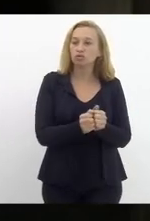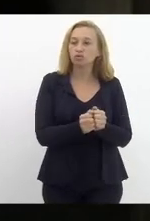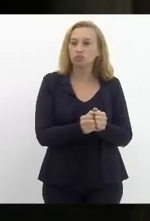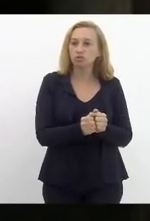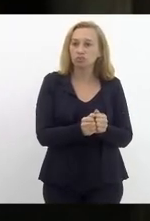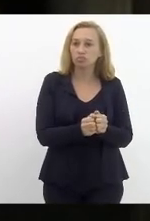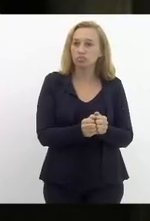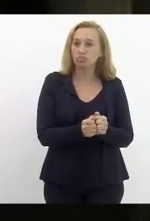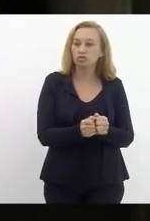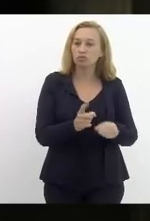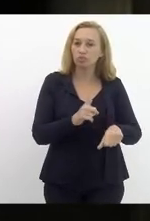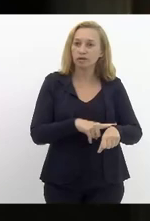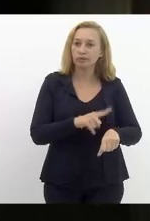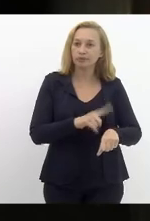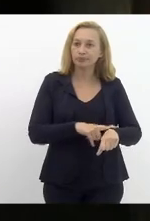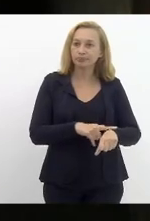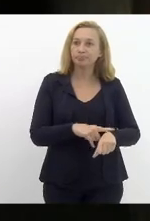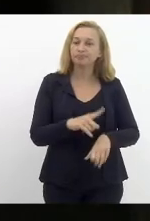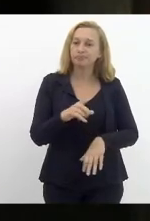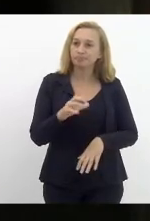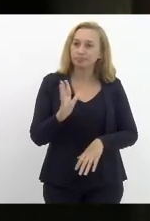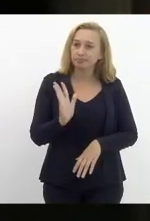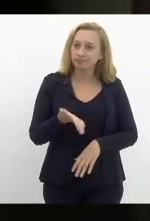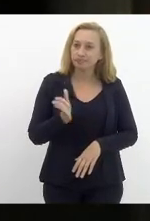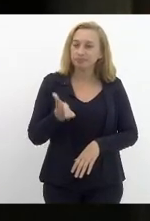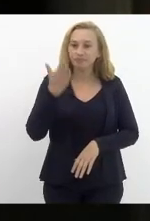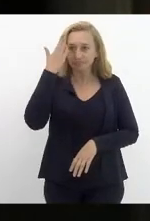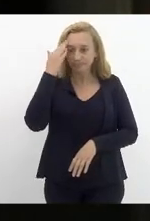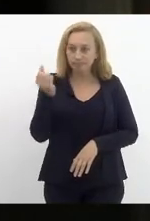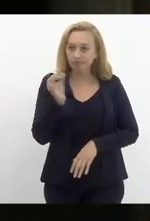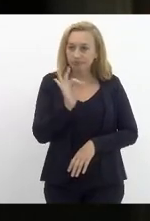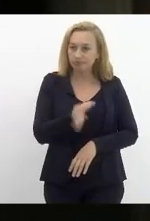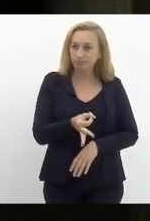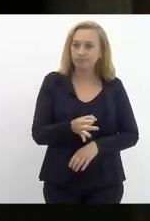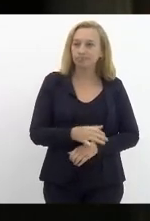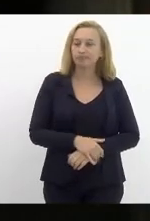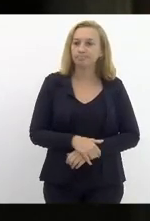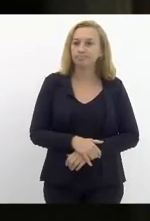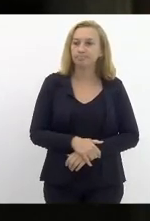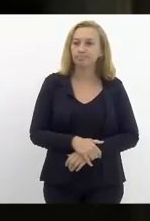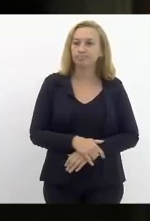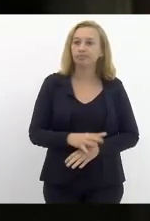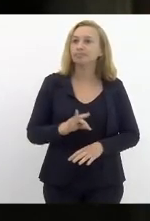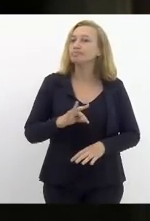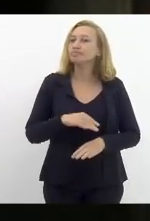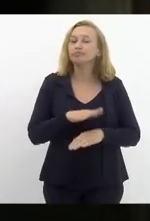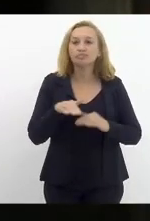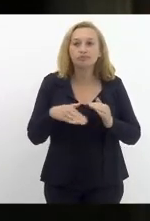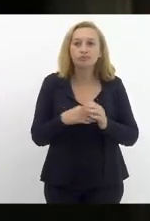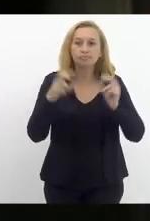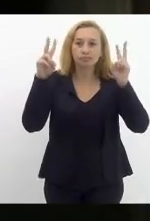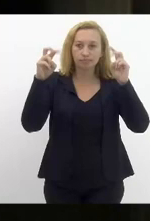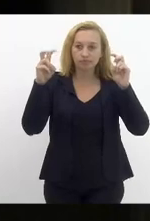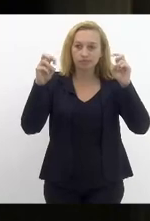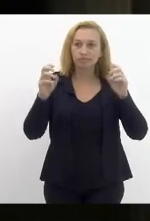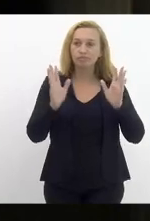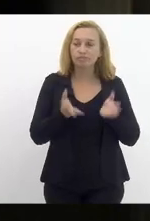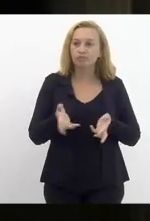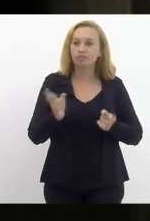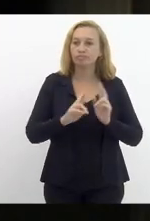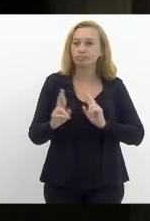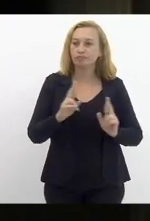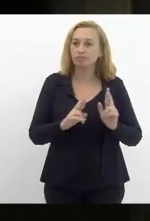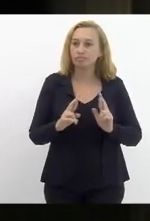pleito, temos e já sabemos de cor. Sabemos de todas as questões hoje com relação